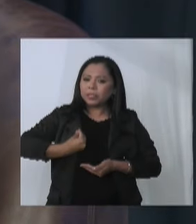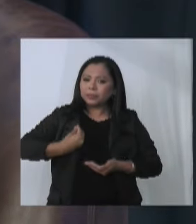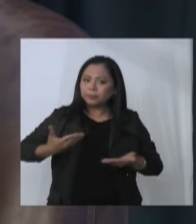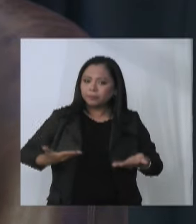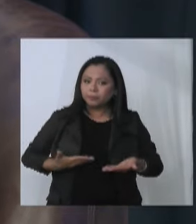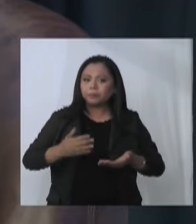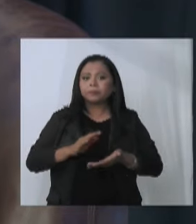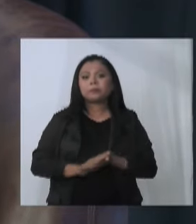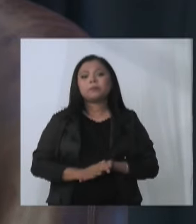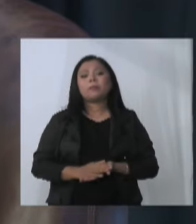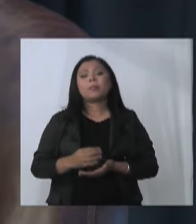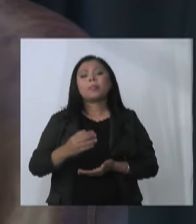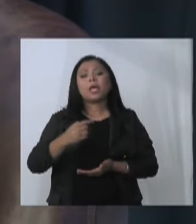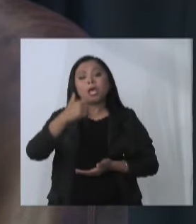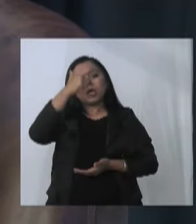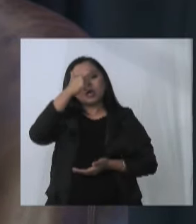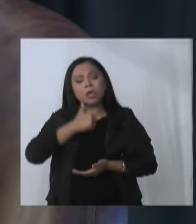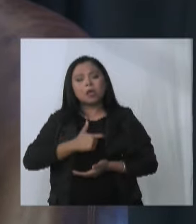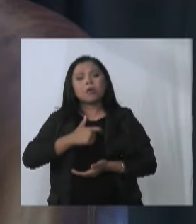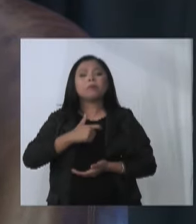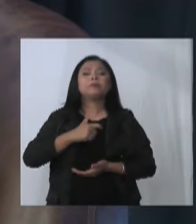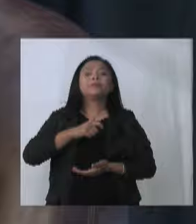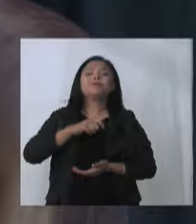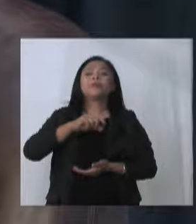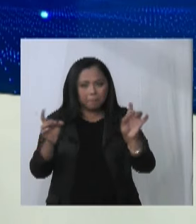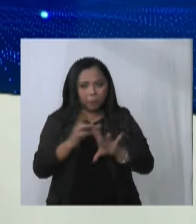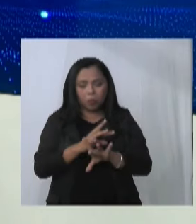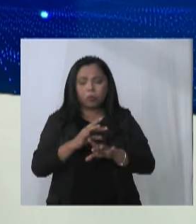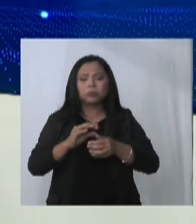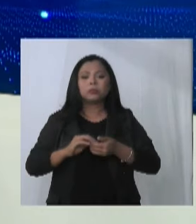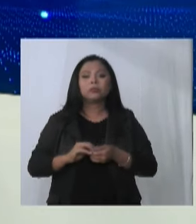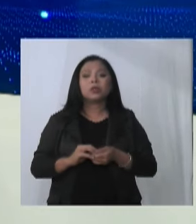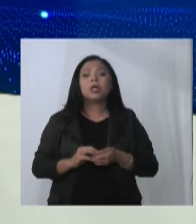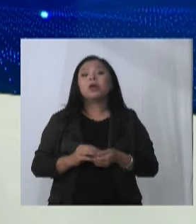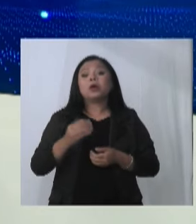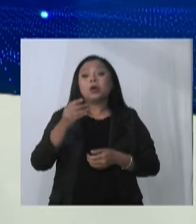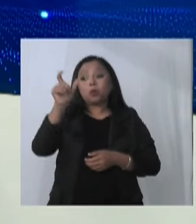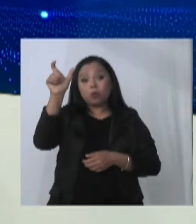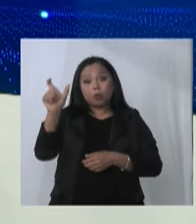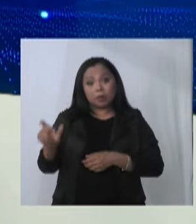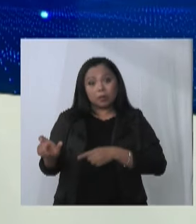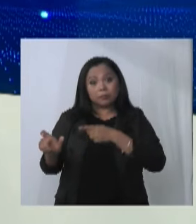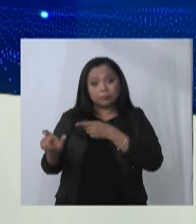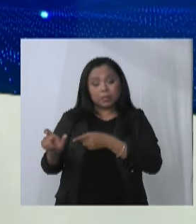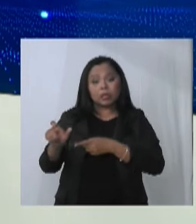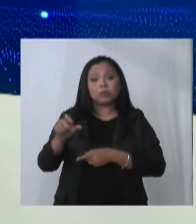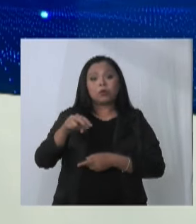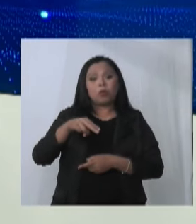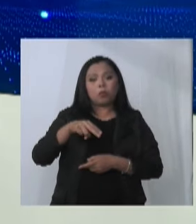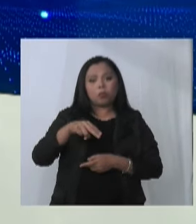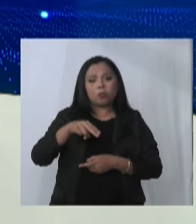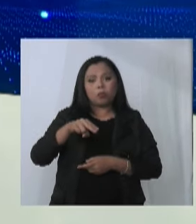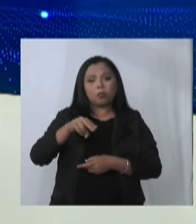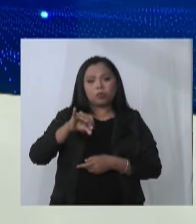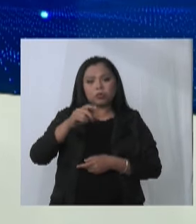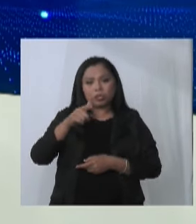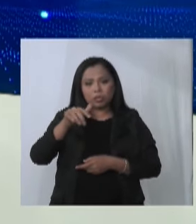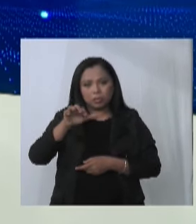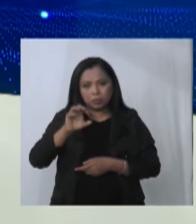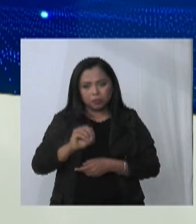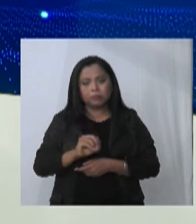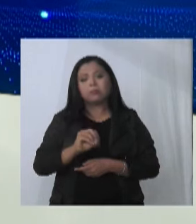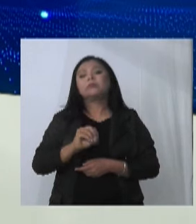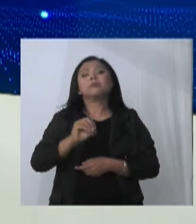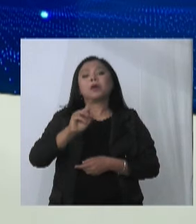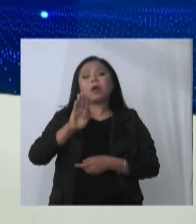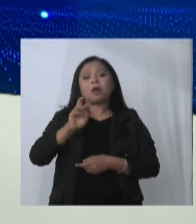Minha origem, eu sou José Pessoa Leal, doutor Pessoa. O candidato do União Brasil, Silvio Mendes, a quem nós cumprimentamos